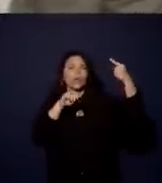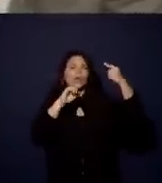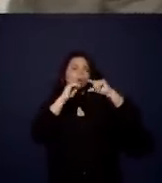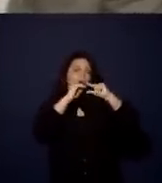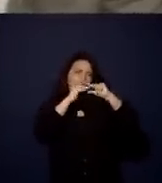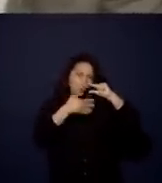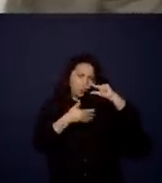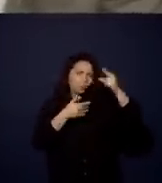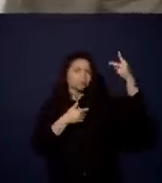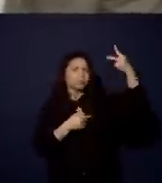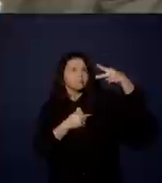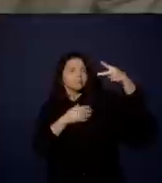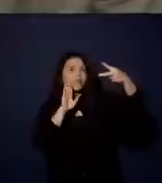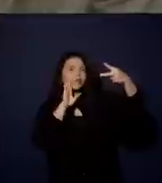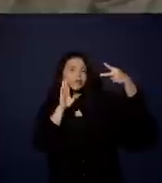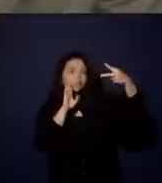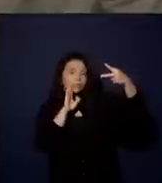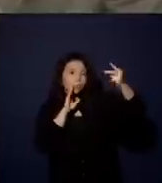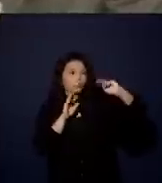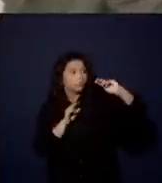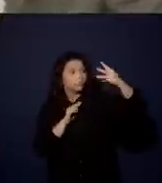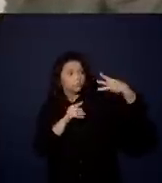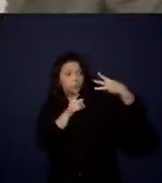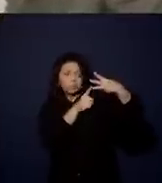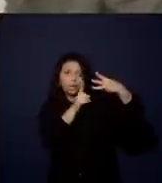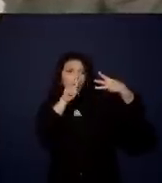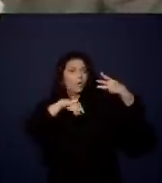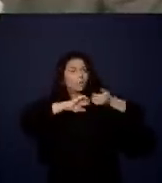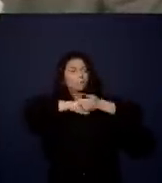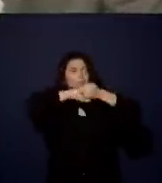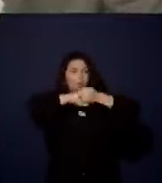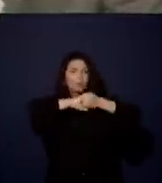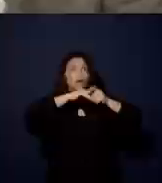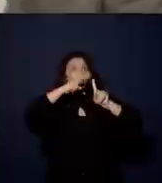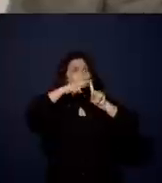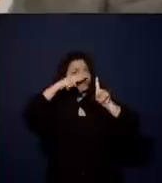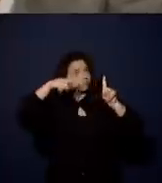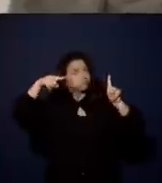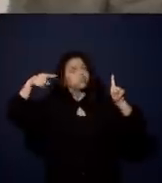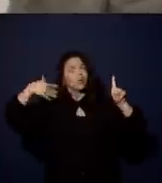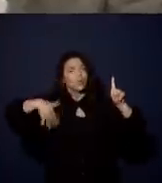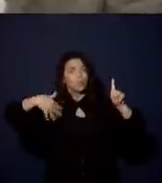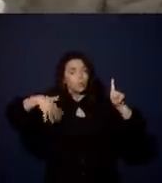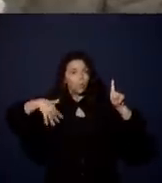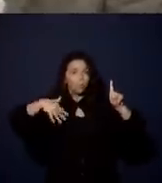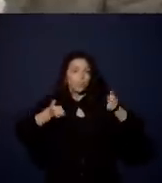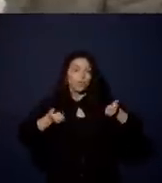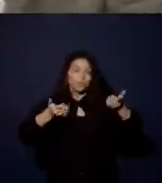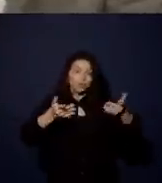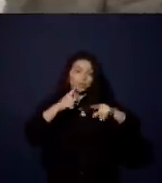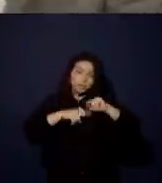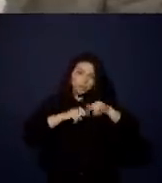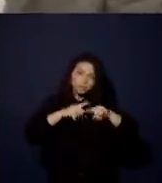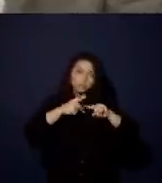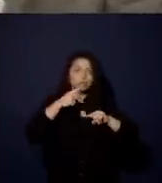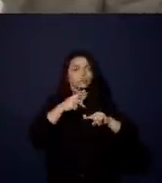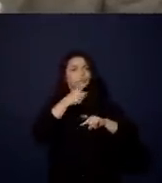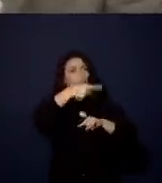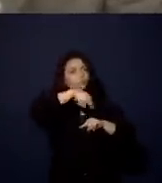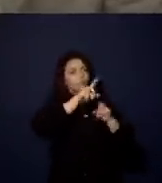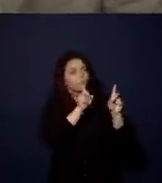extremamente representativo com margens altas contribuindo também um grande serviço para esses vendedores